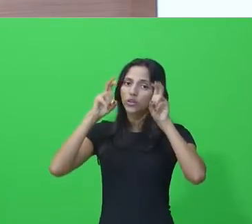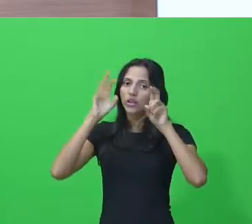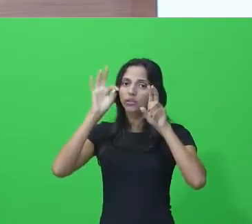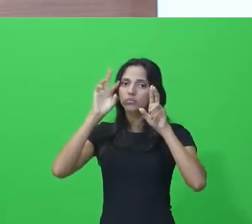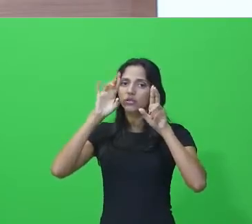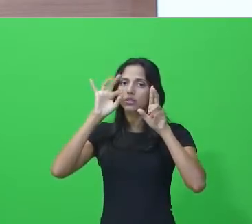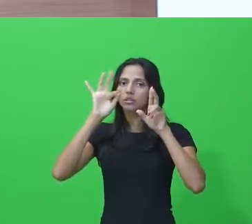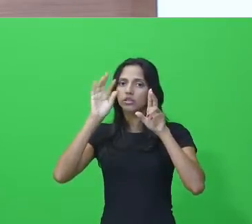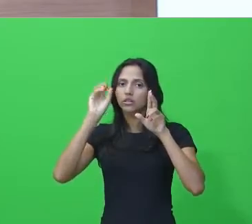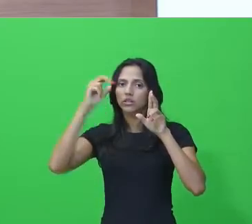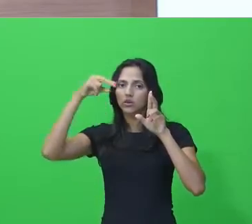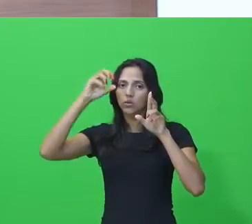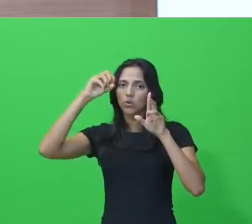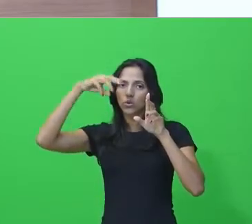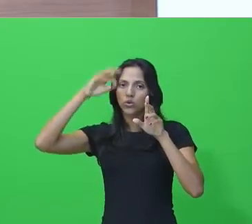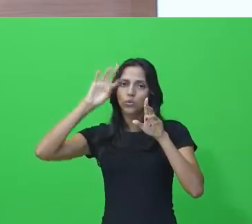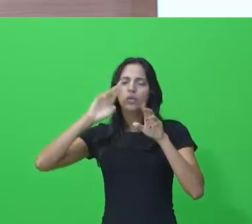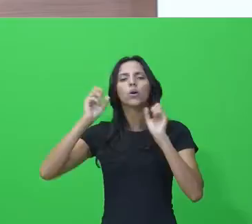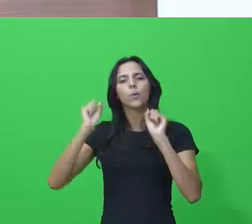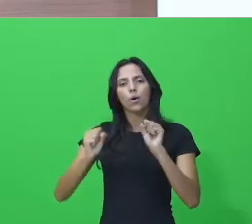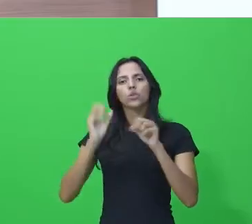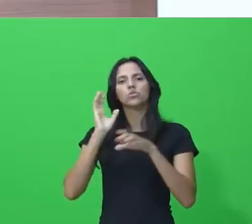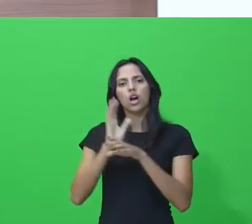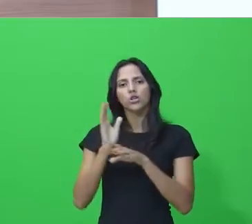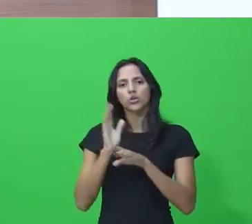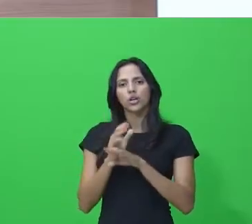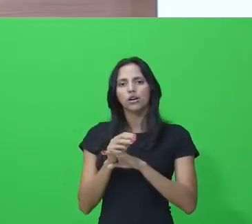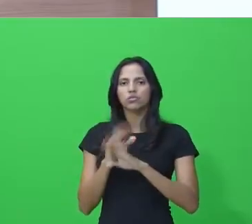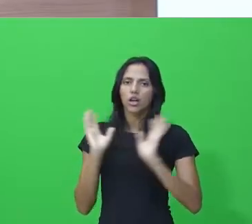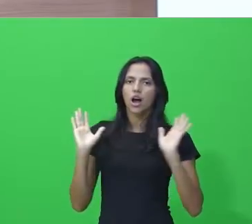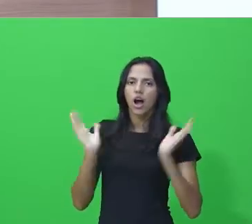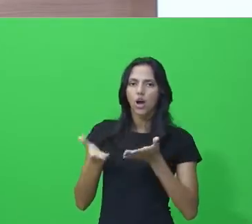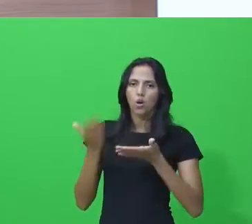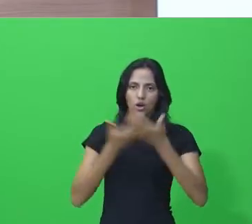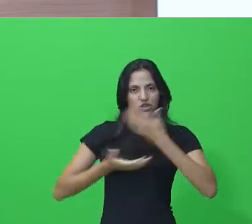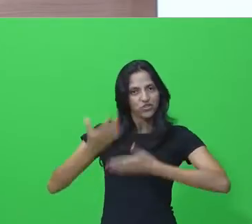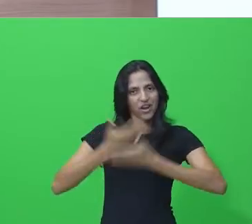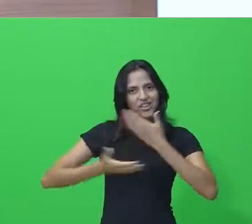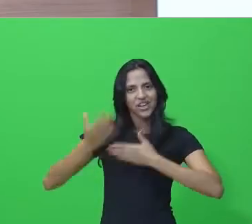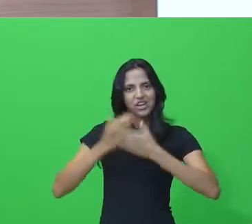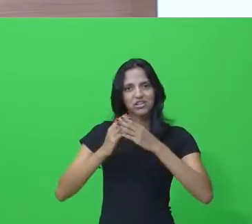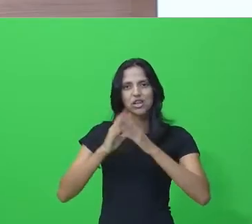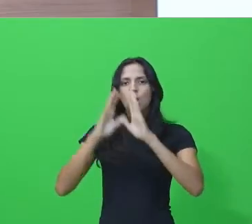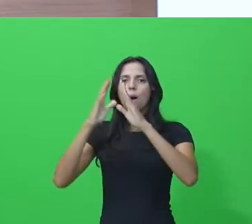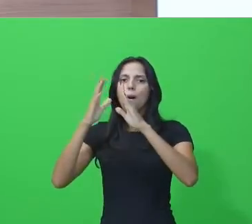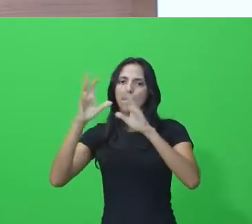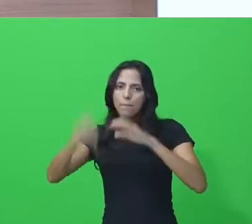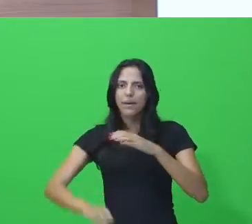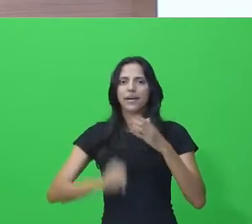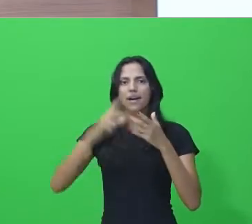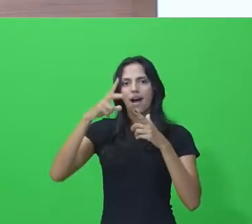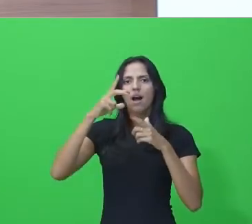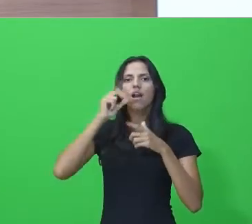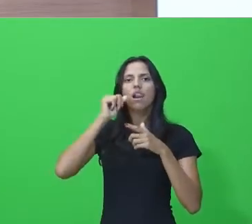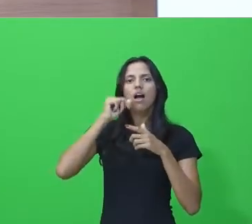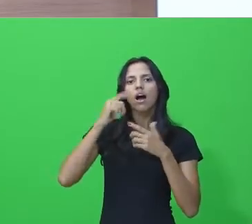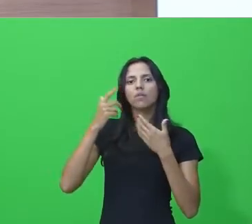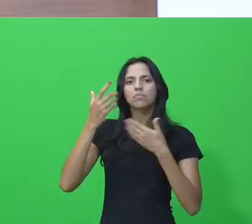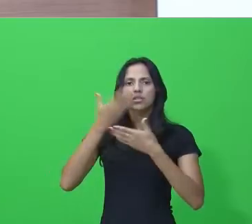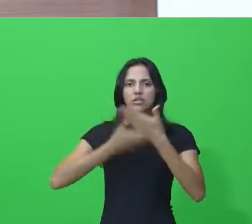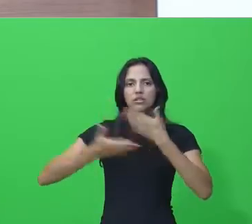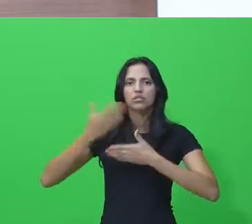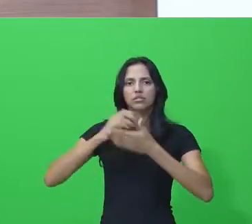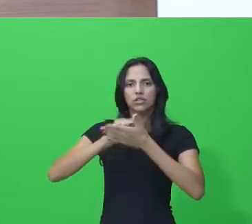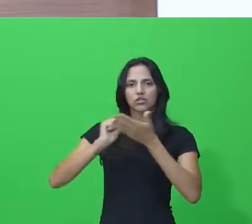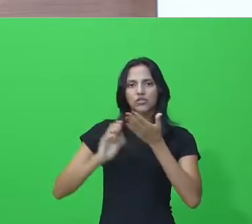no final eu também posso te atender. Vamos lá, nossas interatividades? Pegue os exercícios, pega o lápis e vá discutir com seu colega.